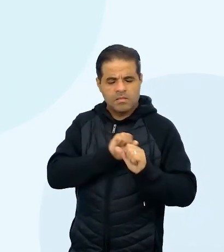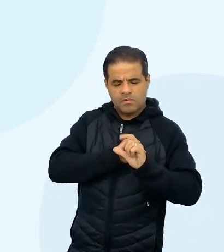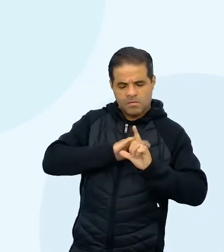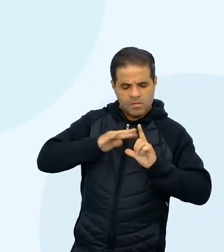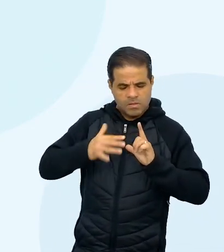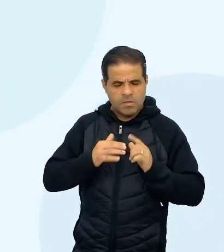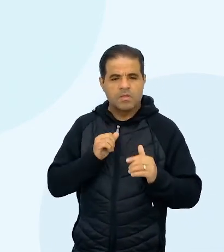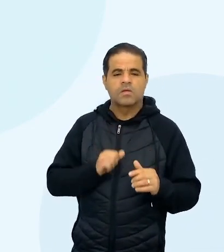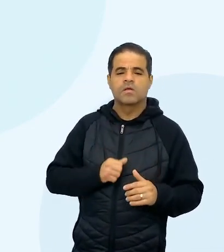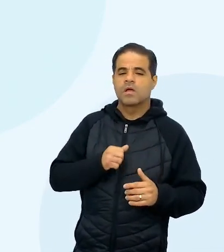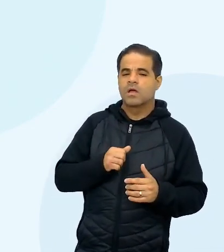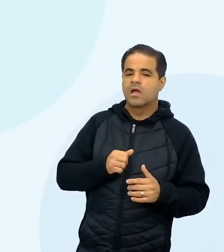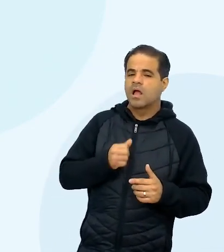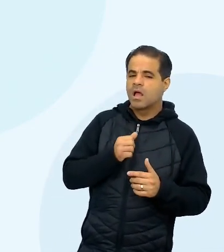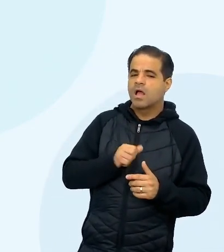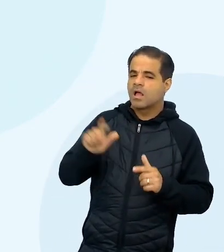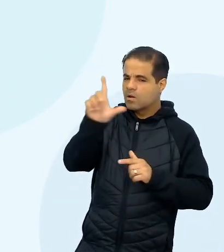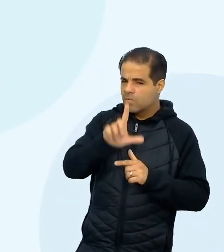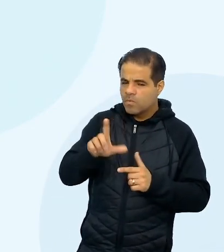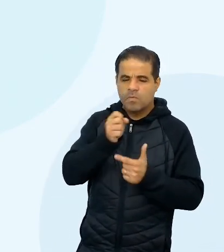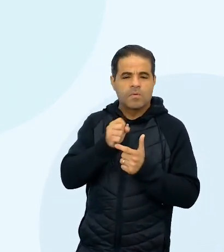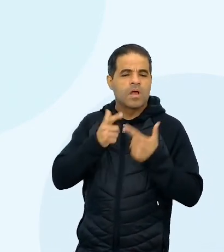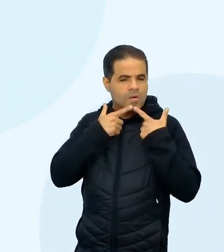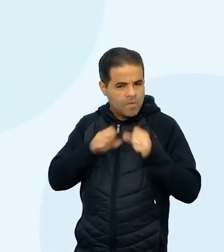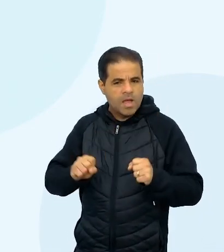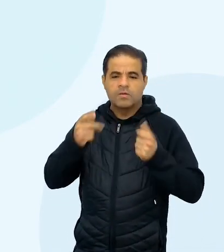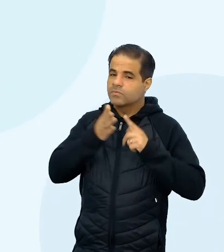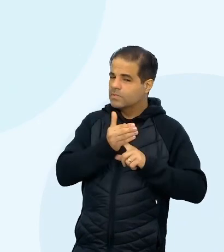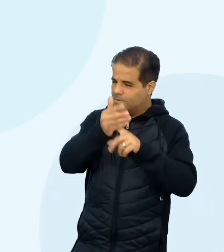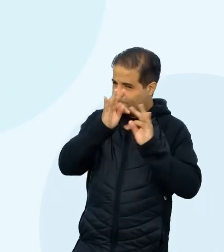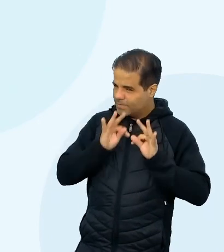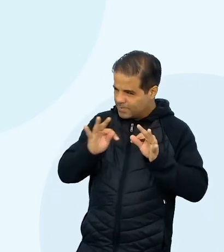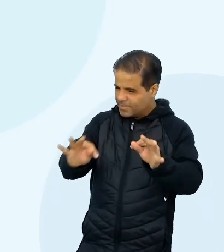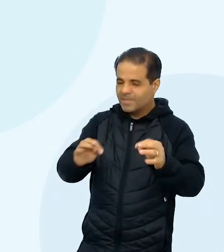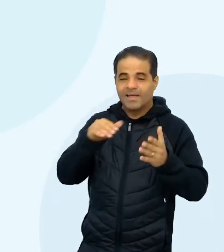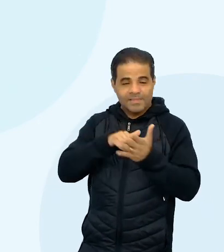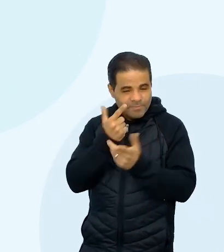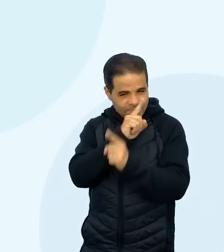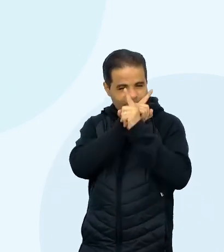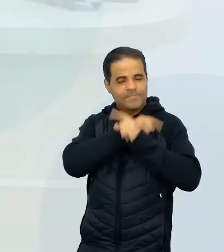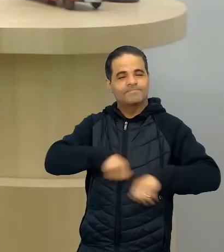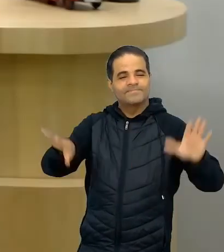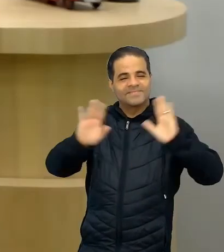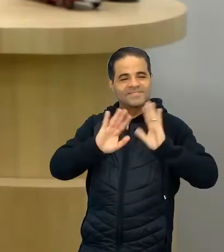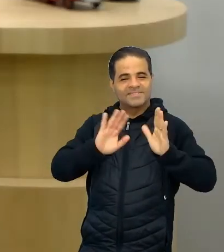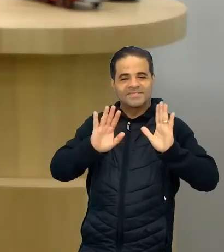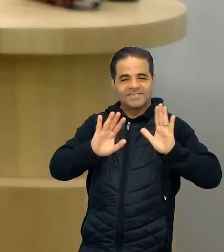Liga na Linguagens e suas tecnologias. Até mais, pessoal. Tchau, Tchau, pessoal. Obrigada.